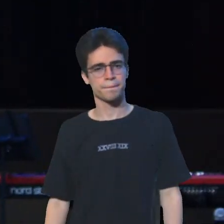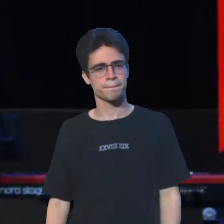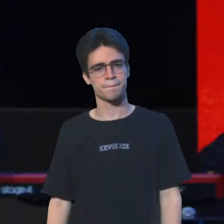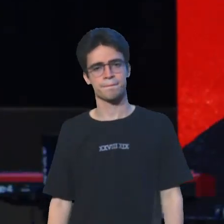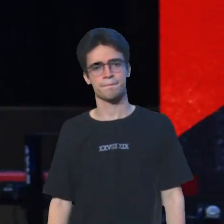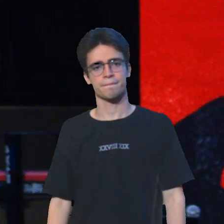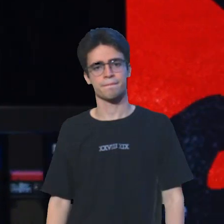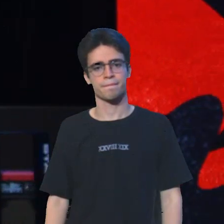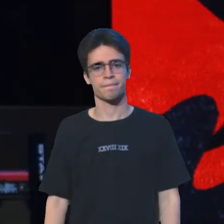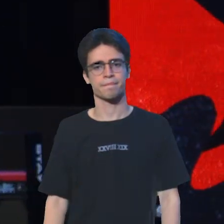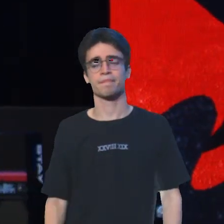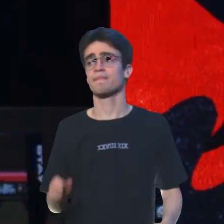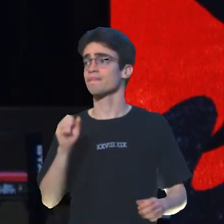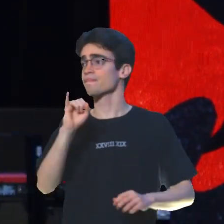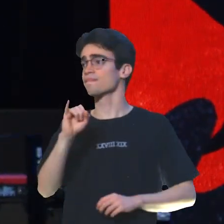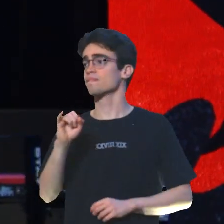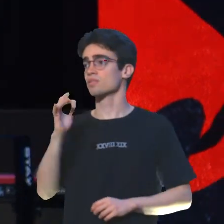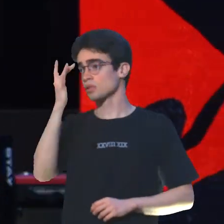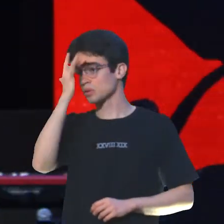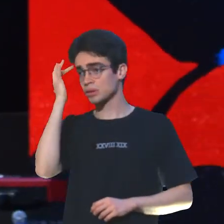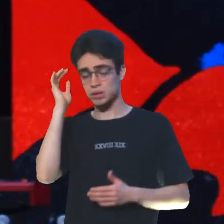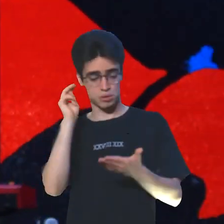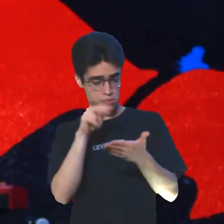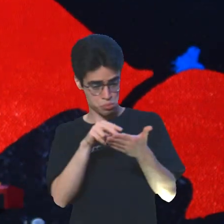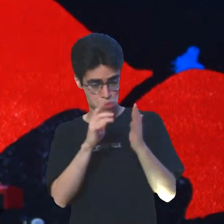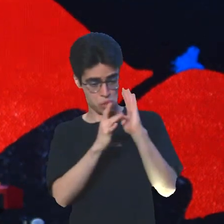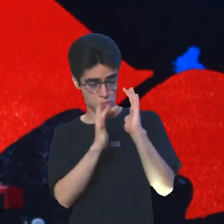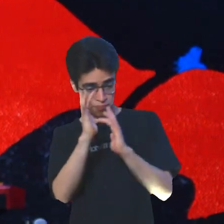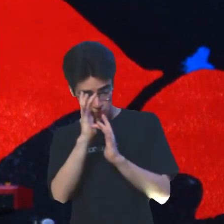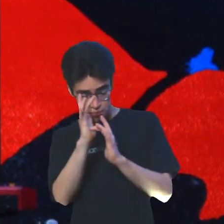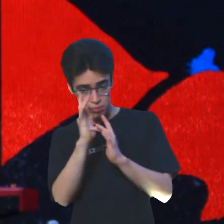Porque se alguma pessoa lê Jesus